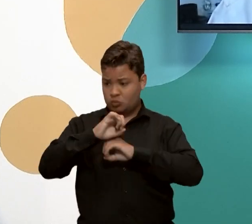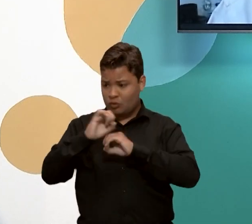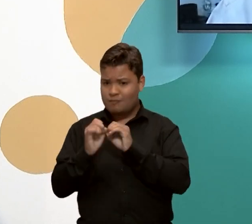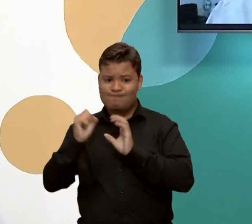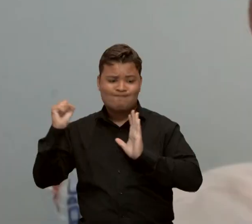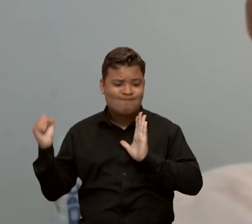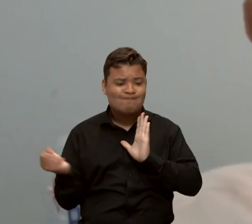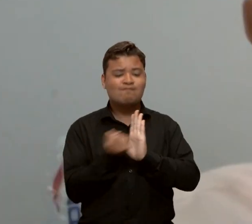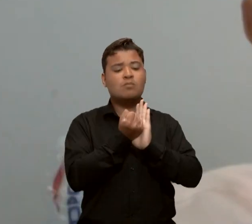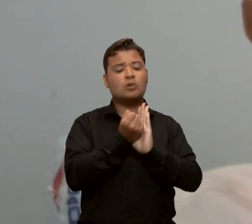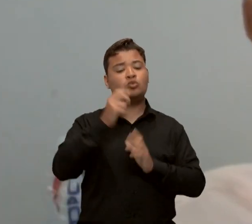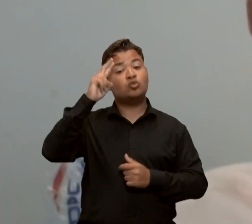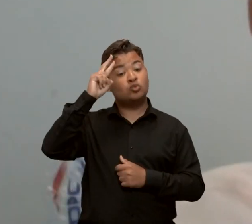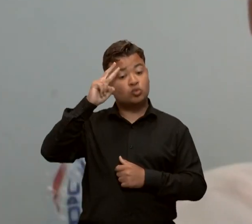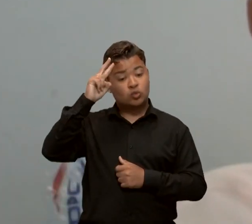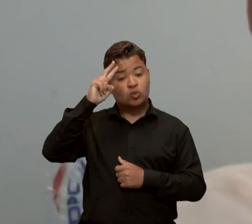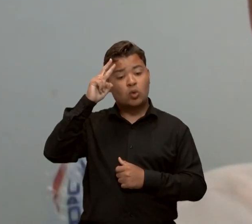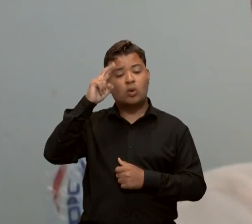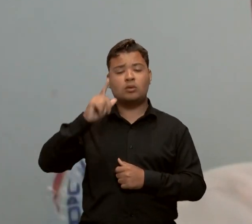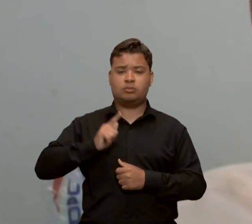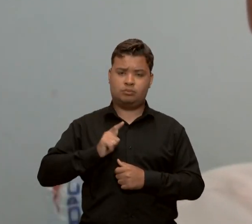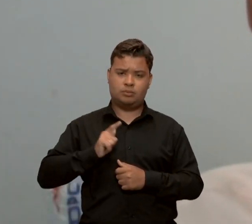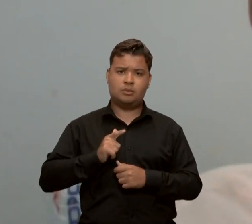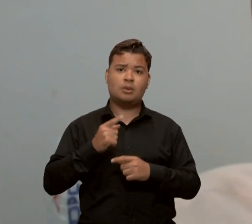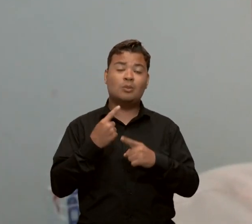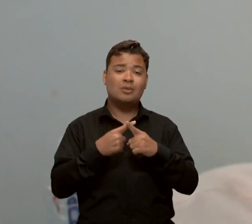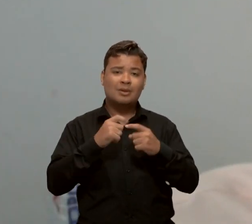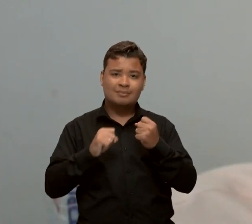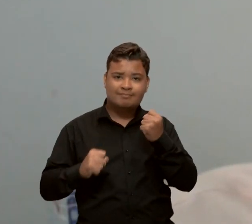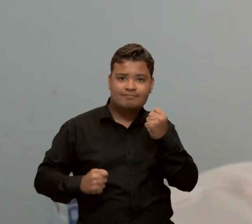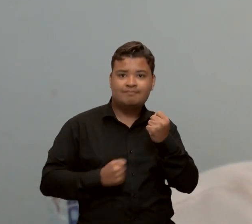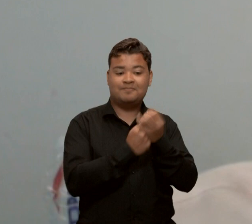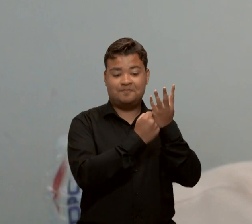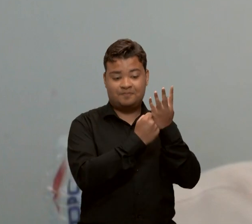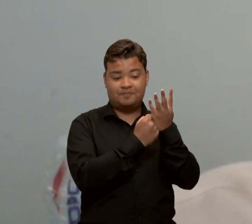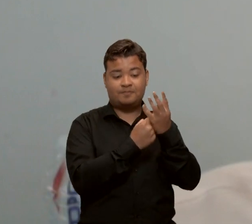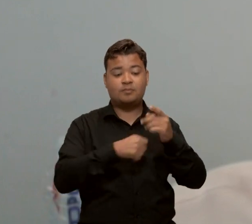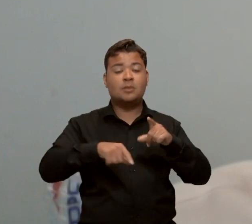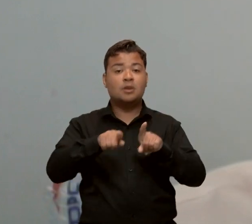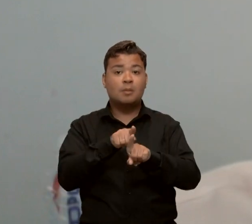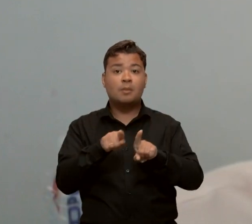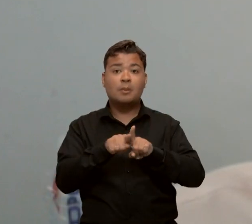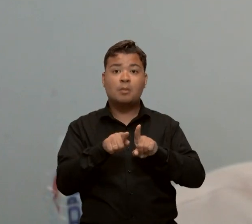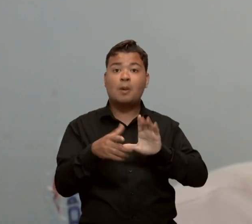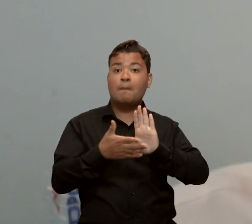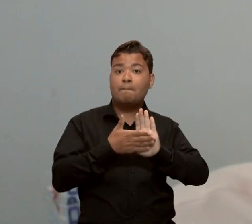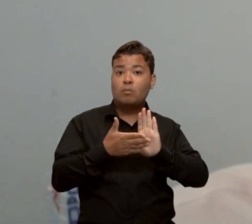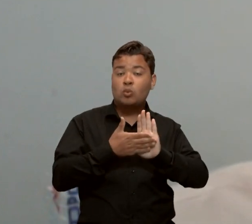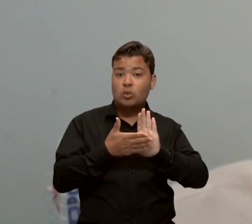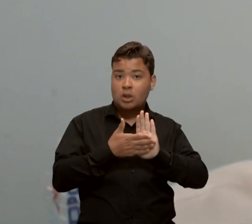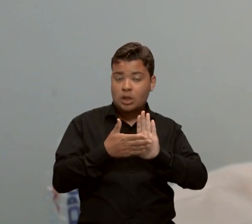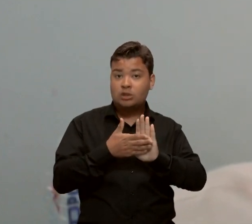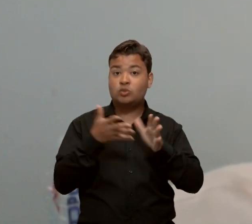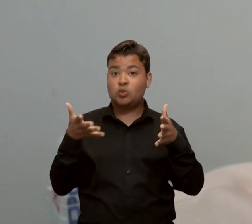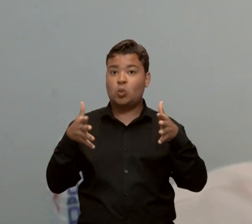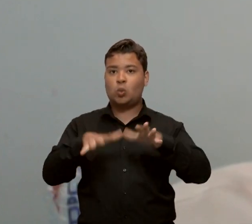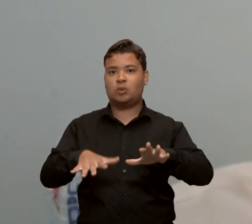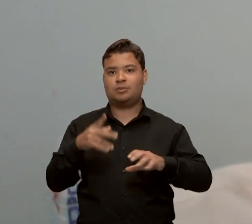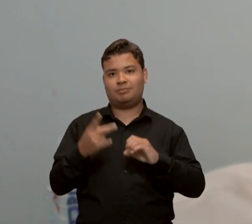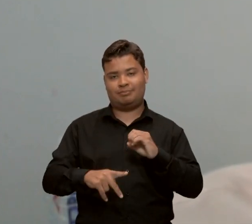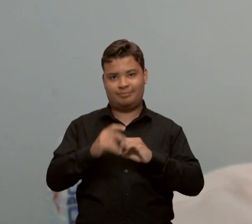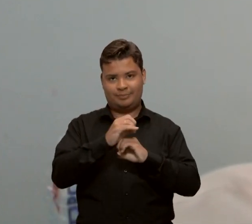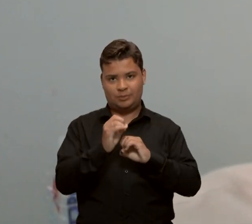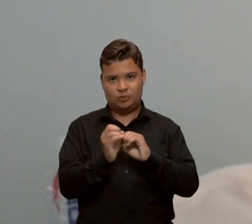UFG na história das ações afirmativas e das políticas de inclusão da universidade. Era um programa